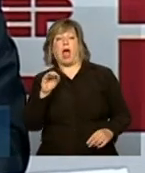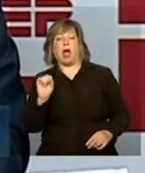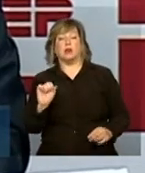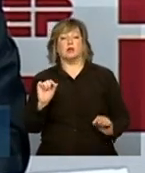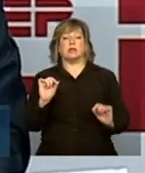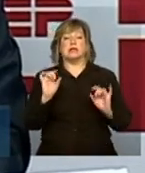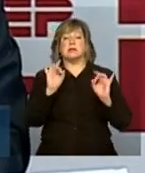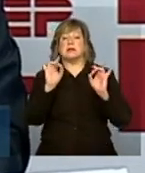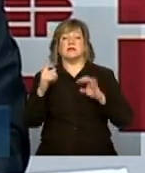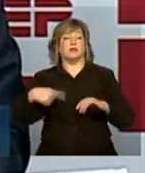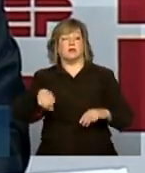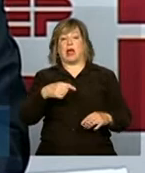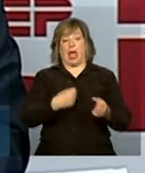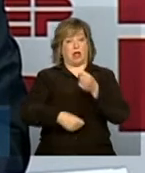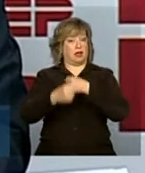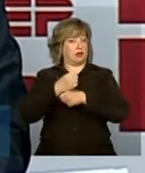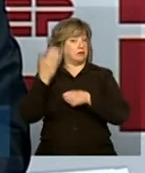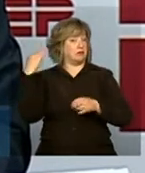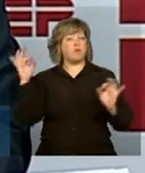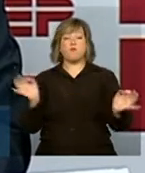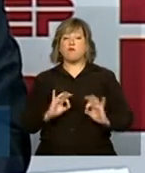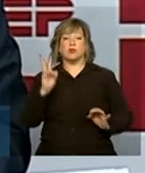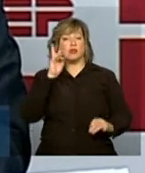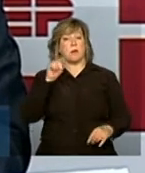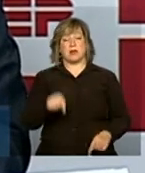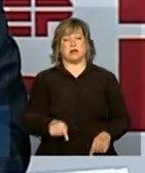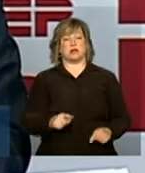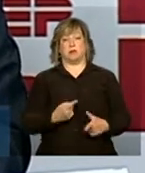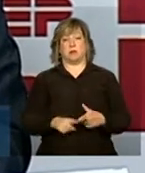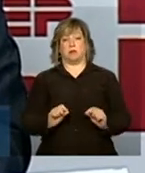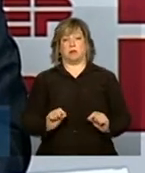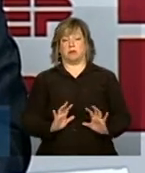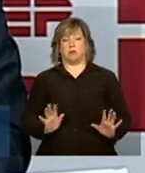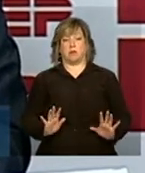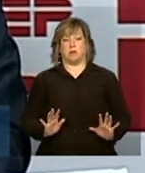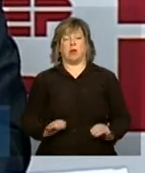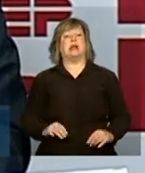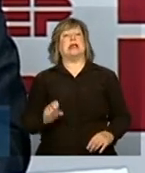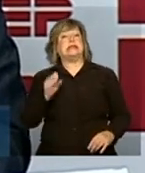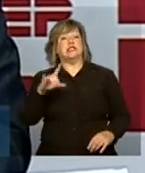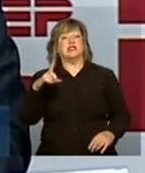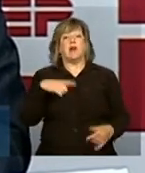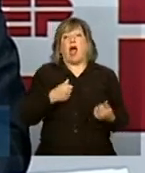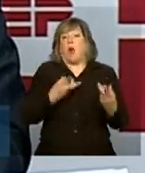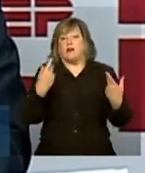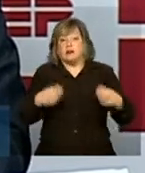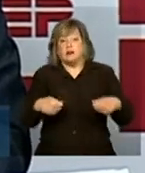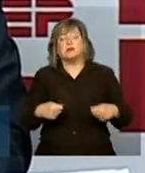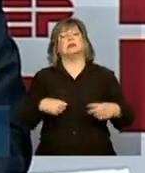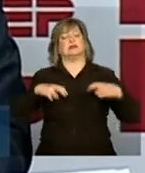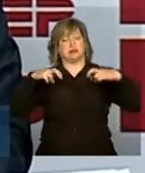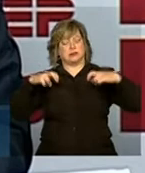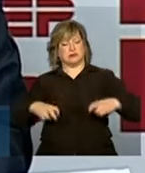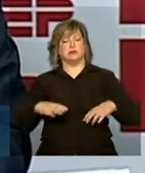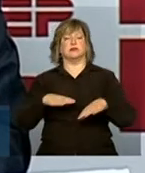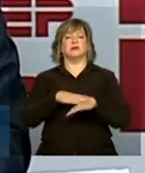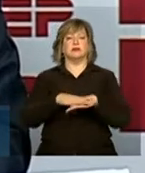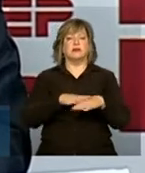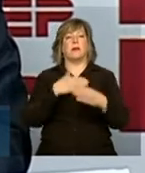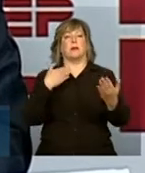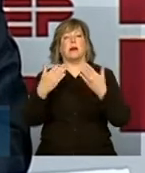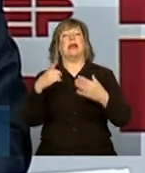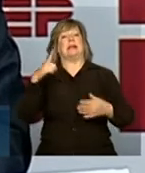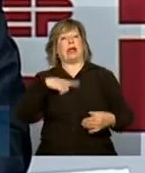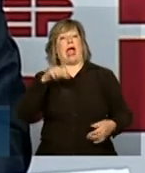Nos anteriores, nós não tivemos nenhuma demanda em relação a isso. Se tiver uma demanda, nós sentaremos com uma entidade que os representa, tem uma